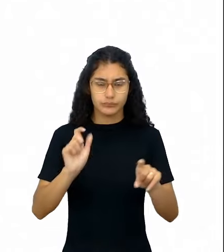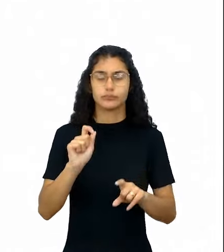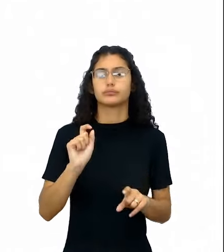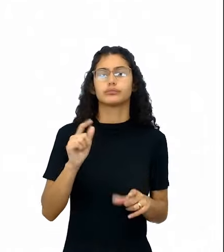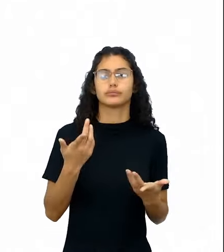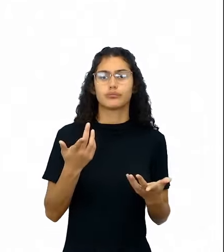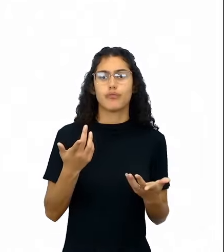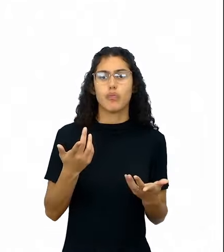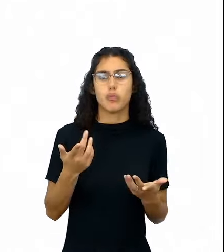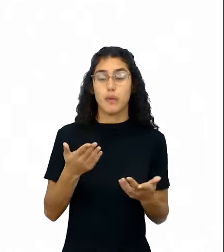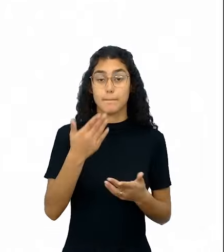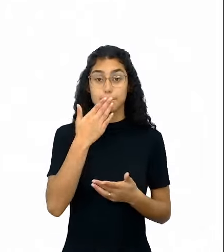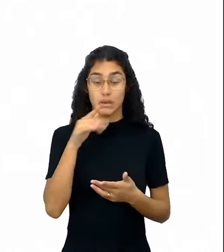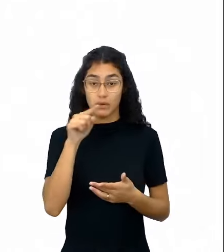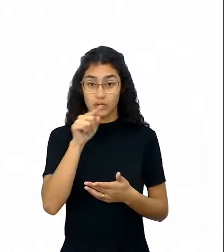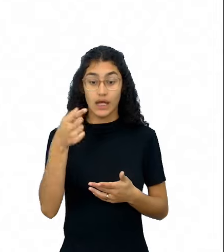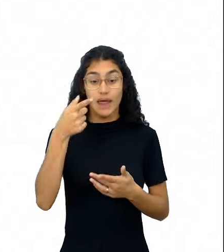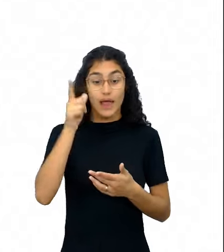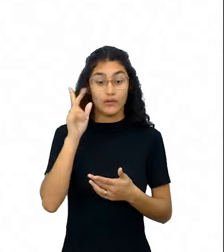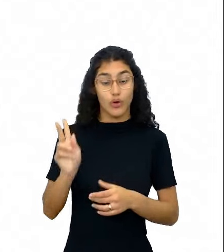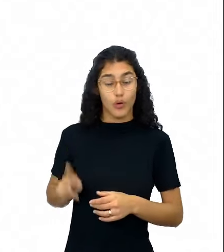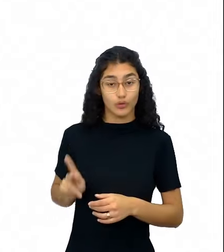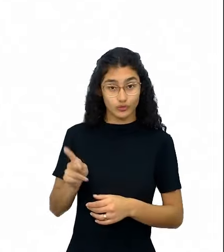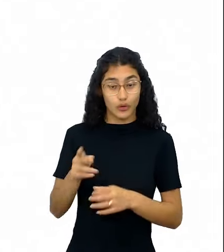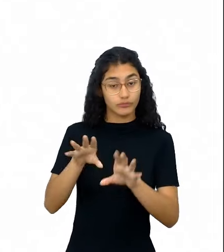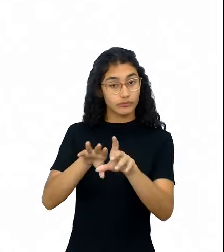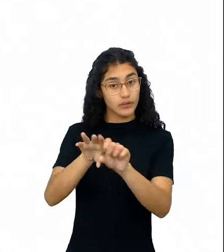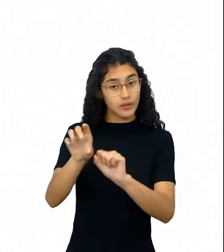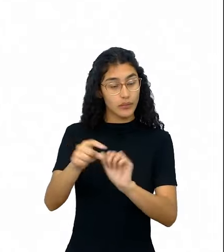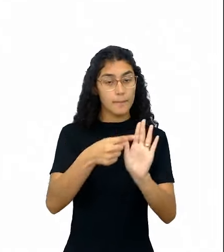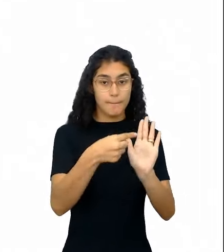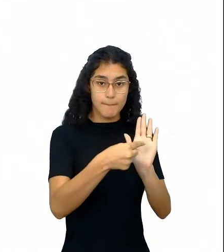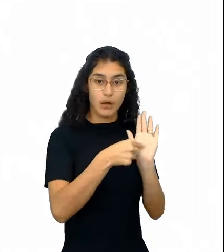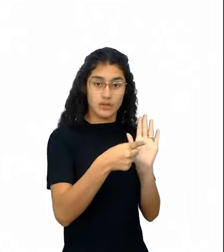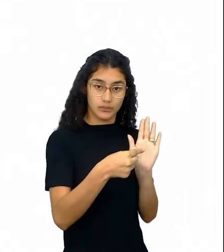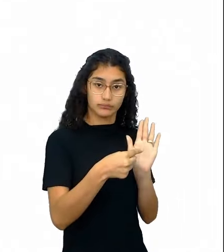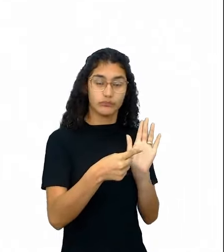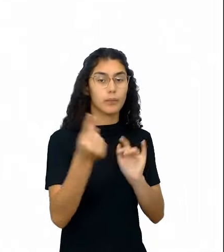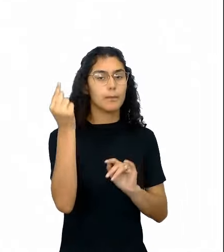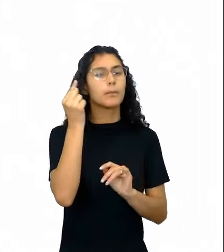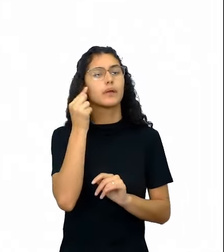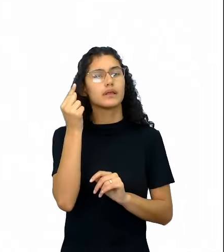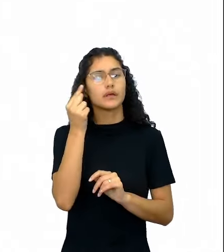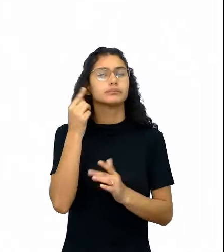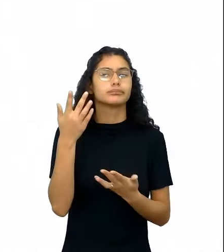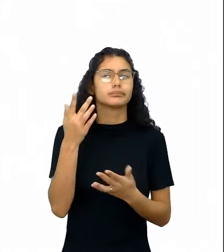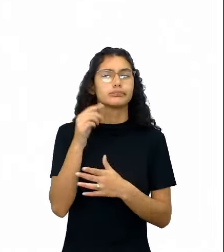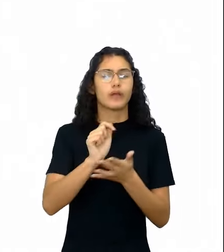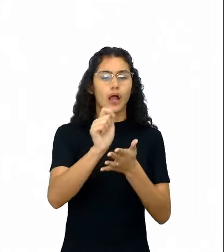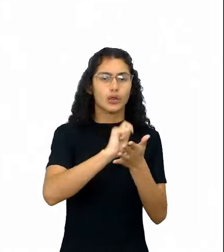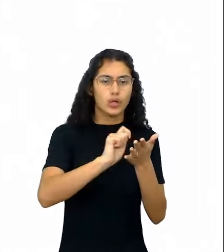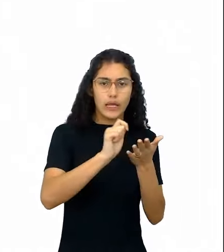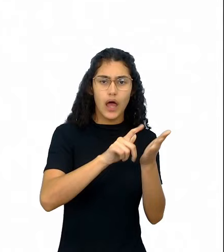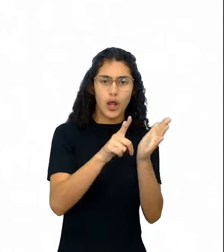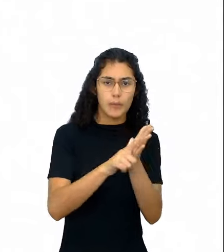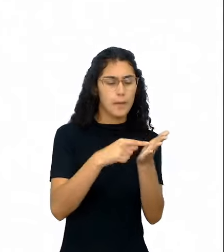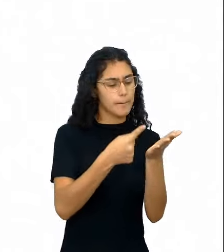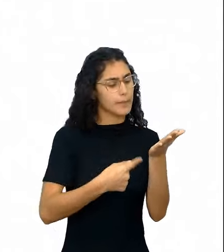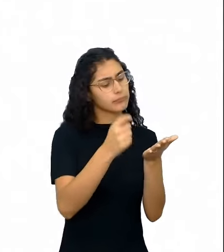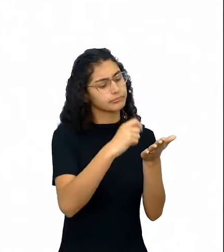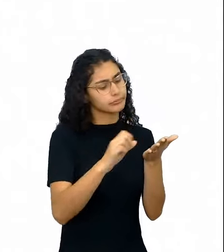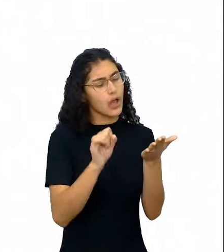quê? Eu pedi para que você, antes de continuar essa formação, você desse um pause e pensasse ou anotasse no papel quais seriam